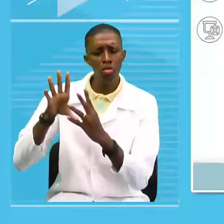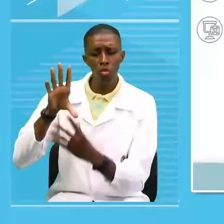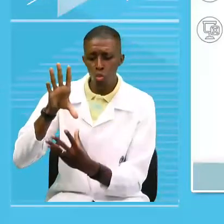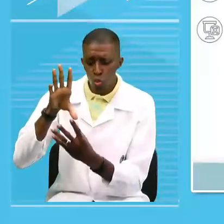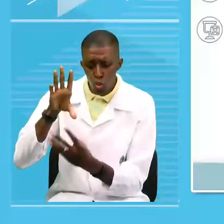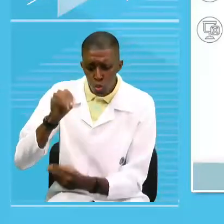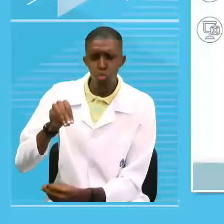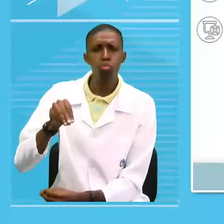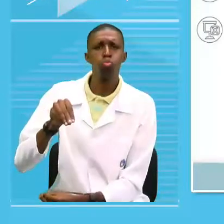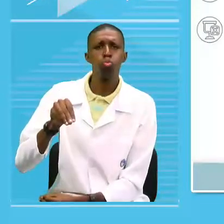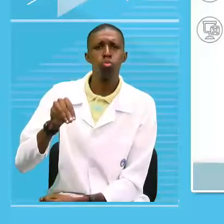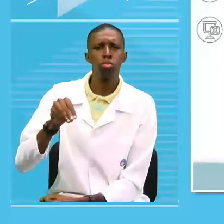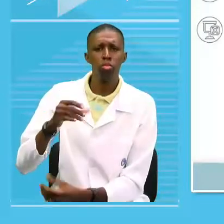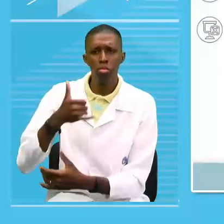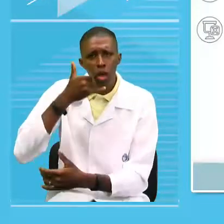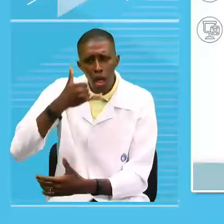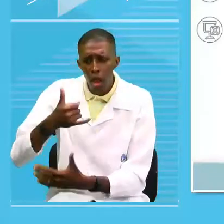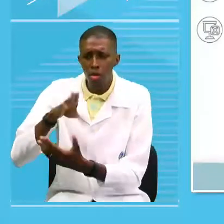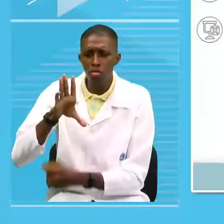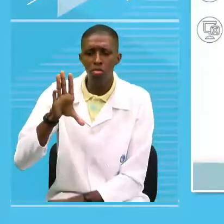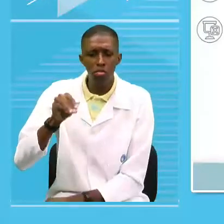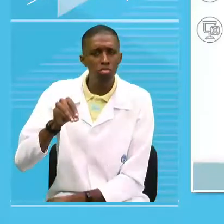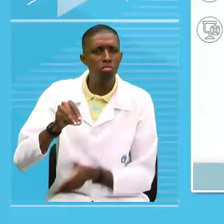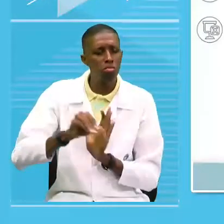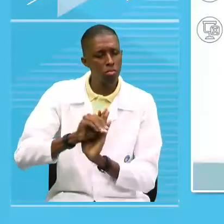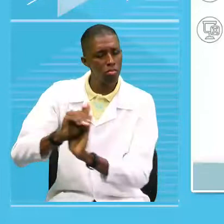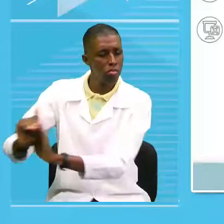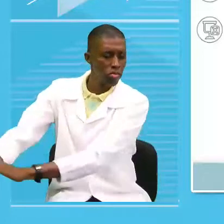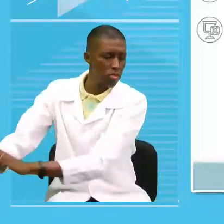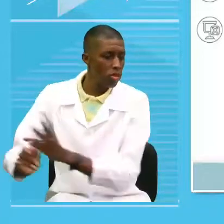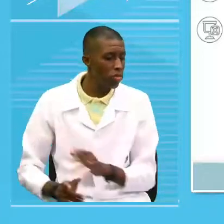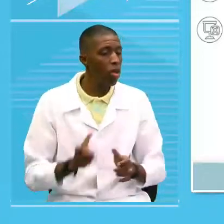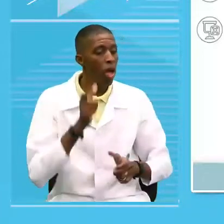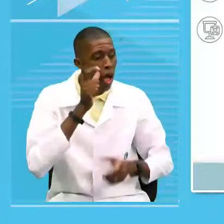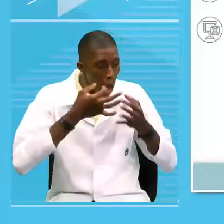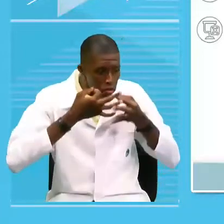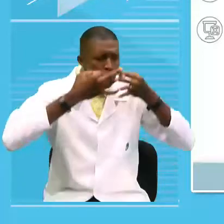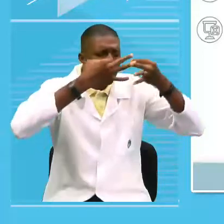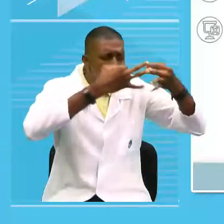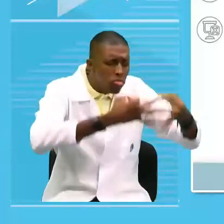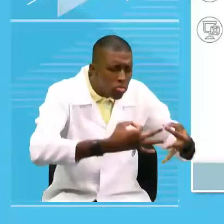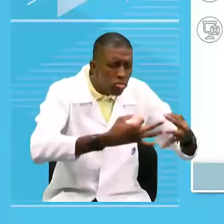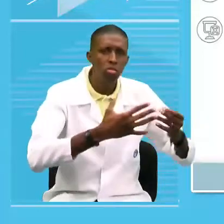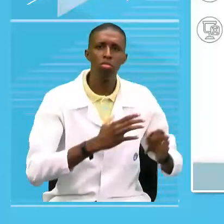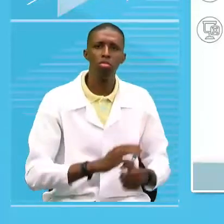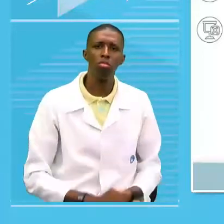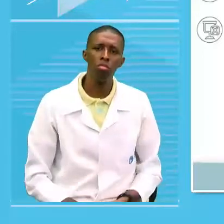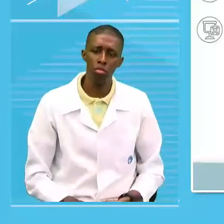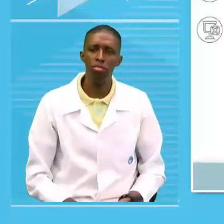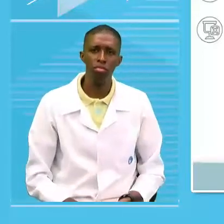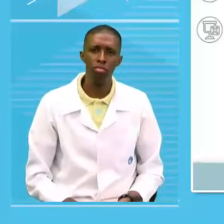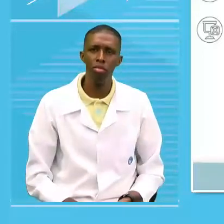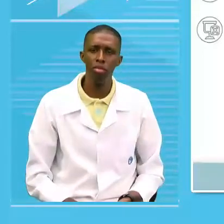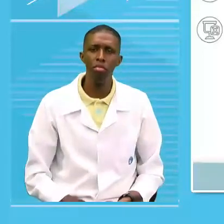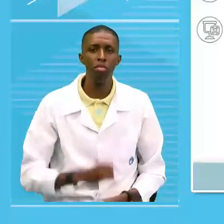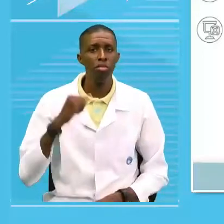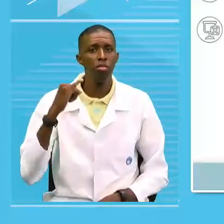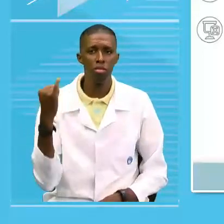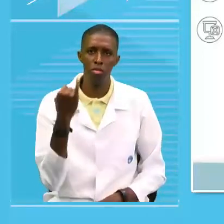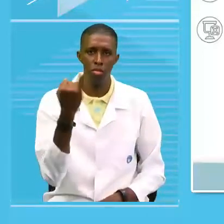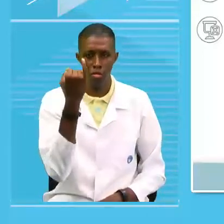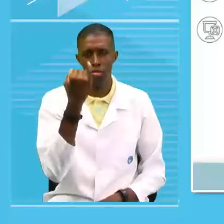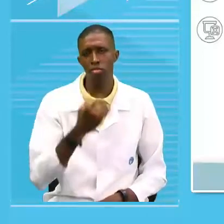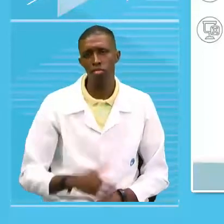pensamento né uma análise tu recebe uma informação eu envio uma informação para Ana